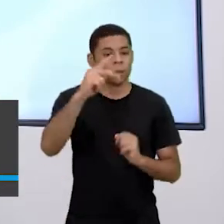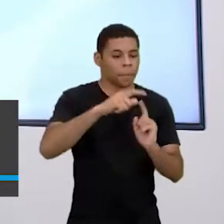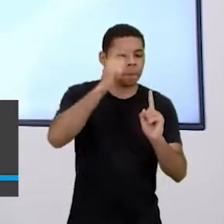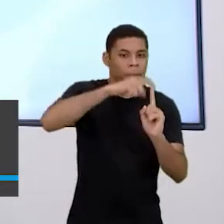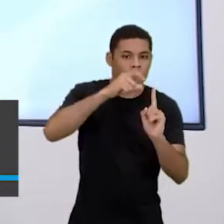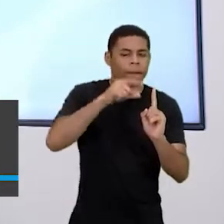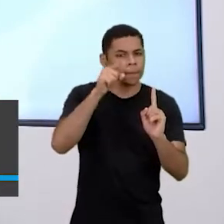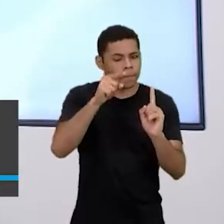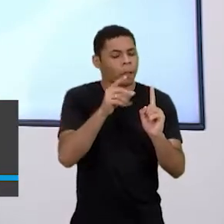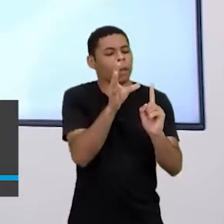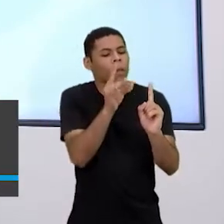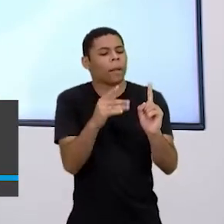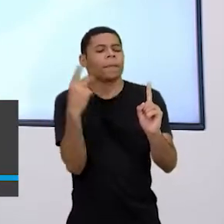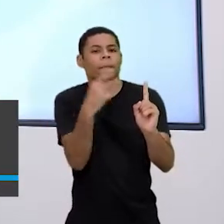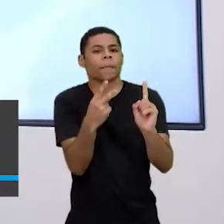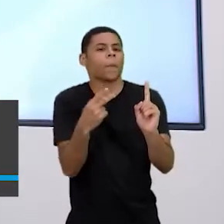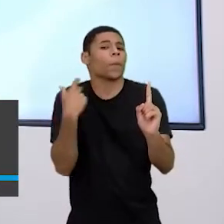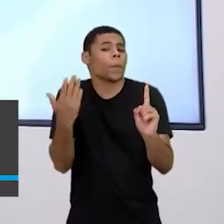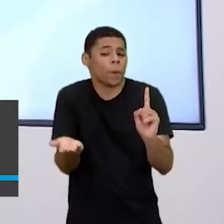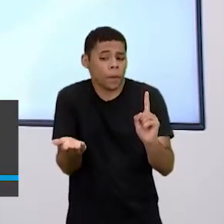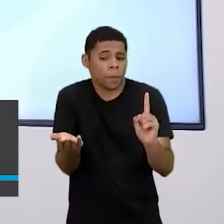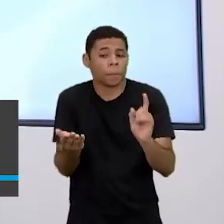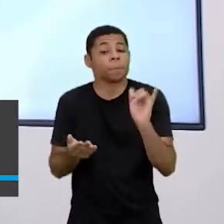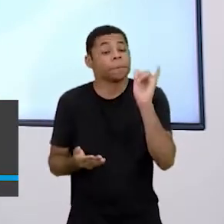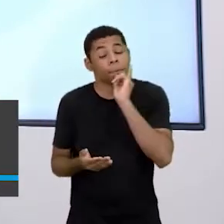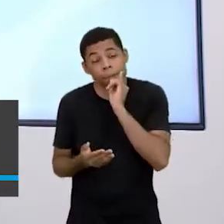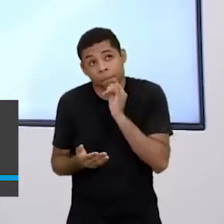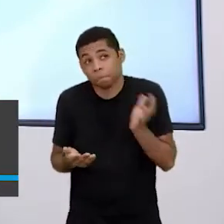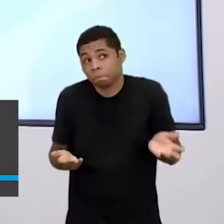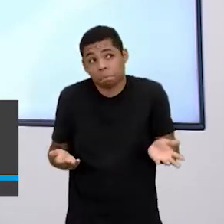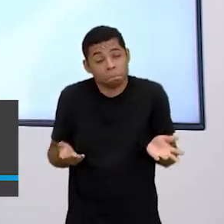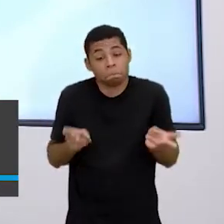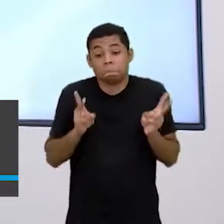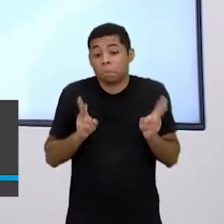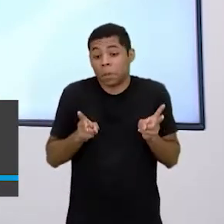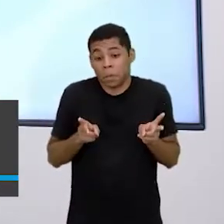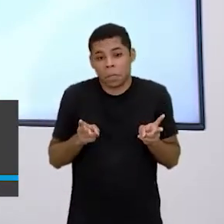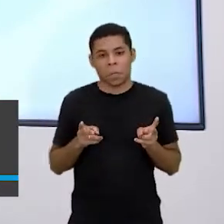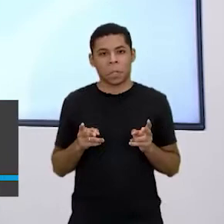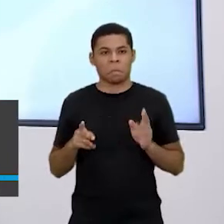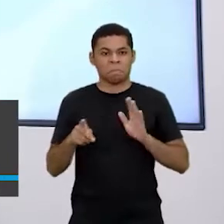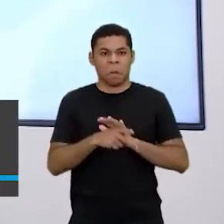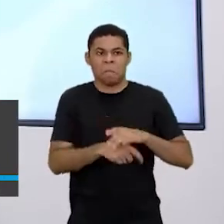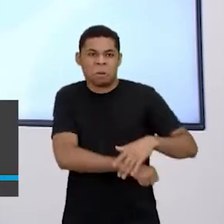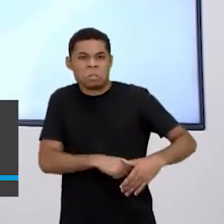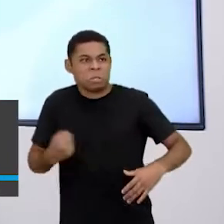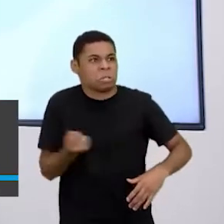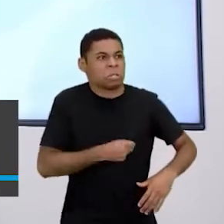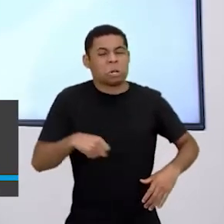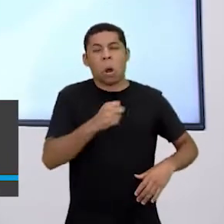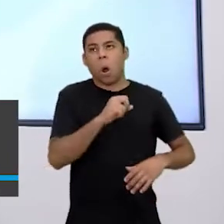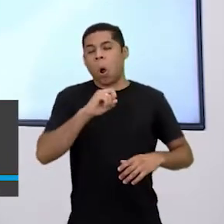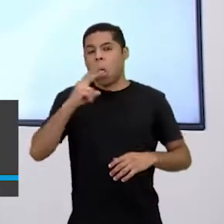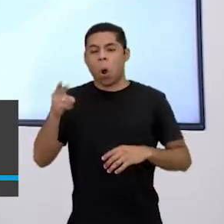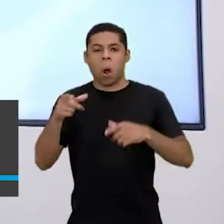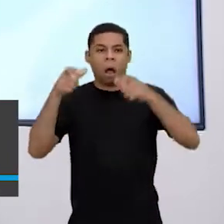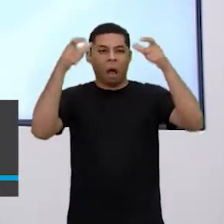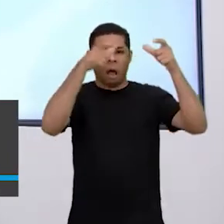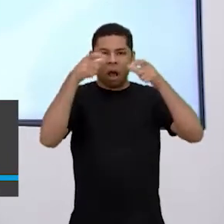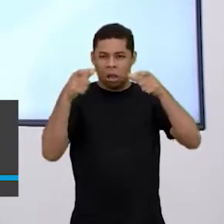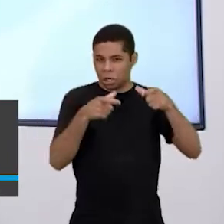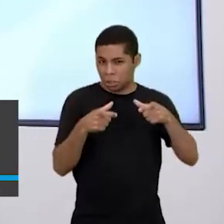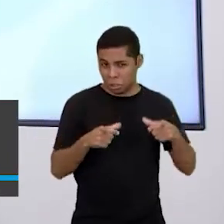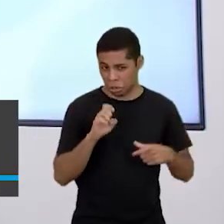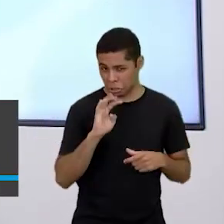personagem, mesmo que ela esteja num ambiente medieval, alienígena, que